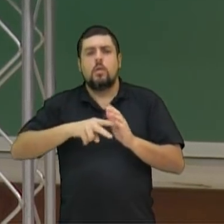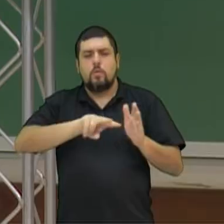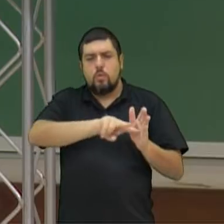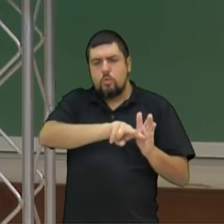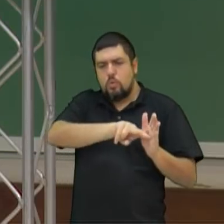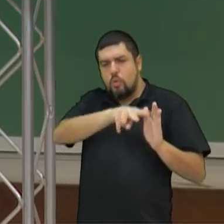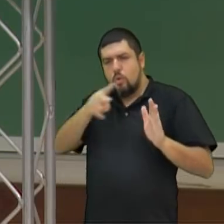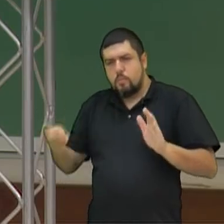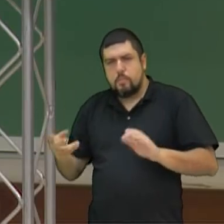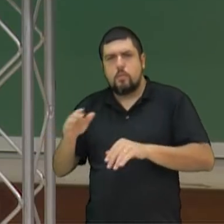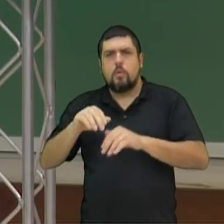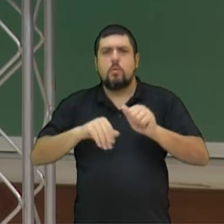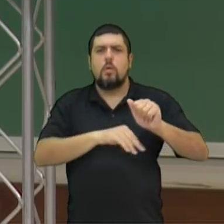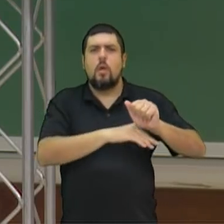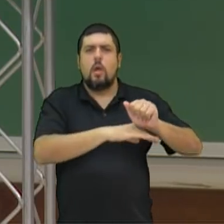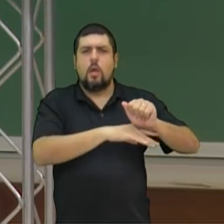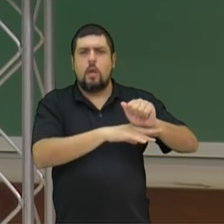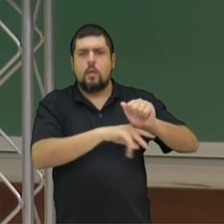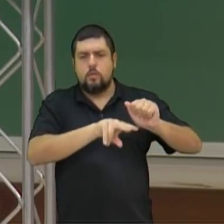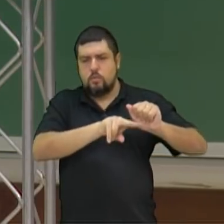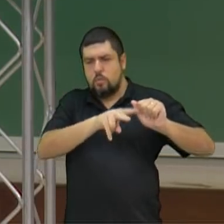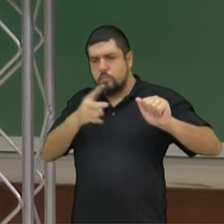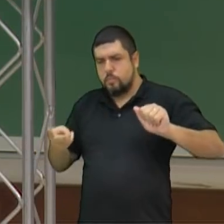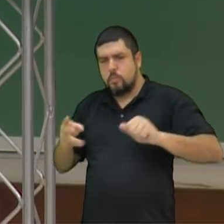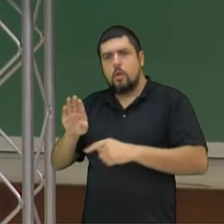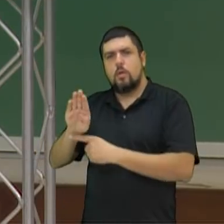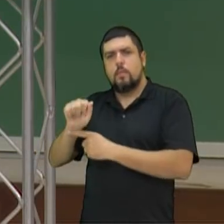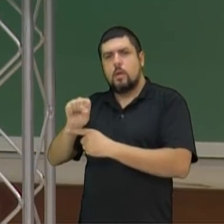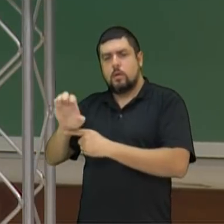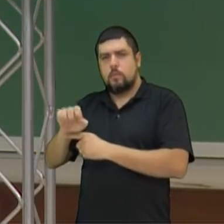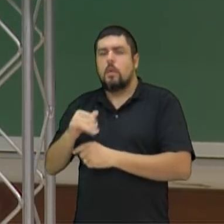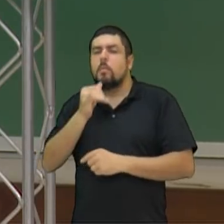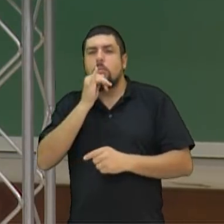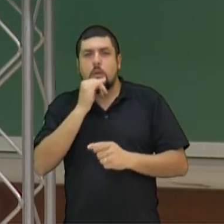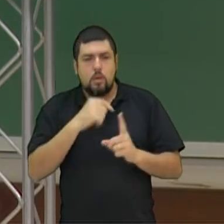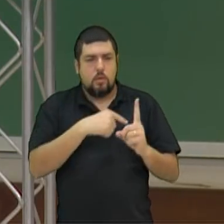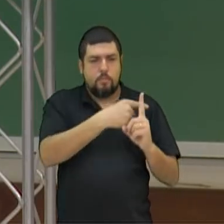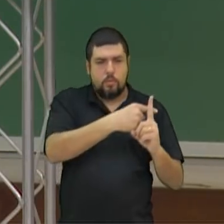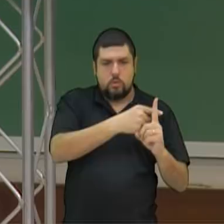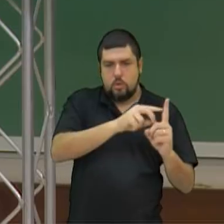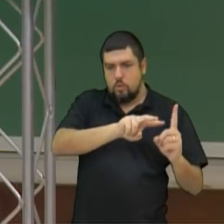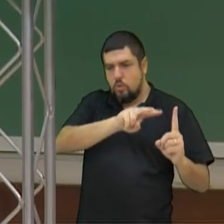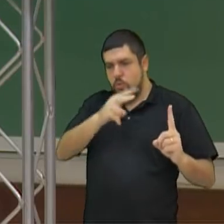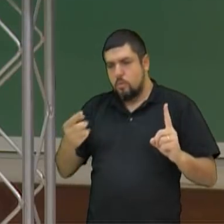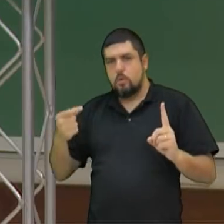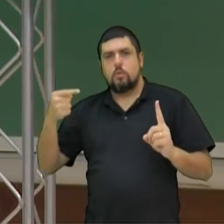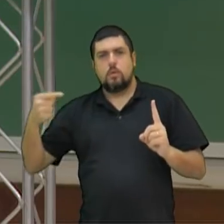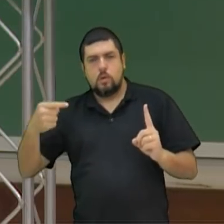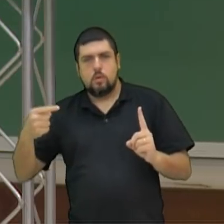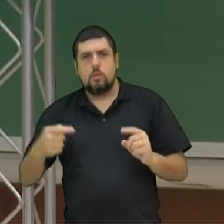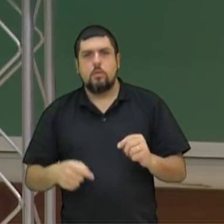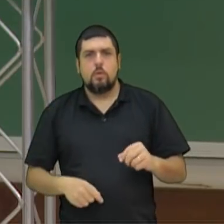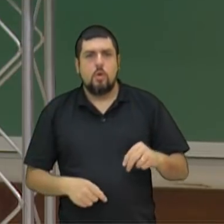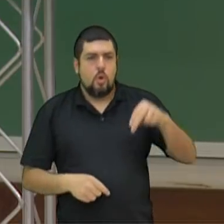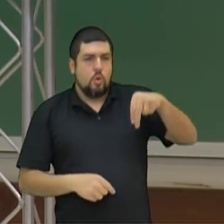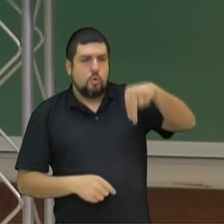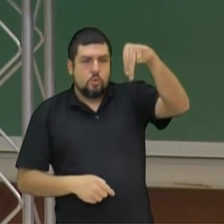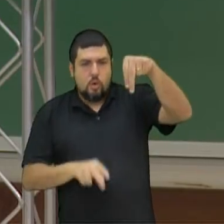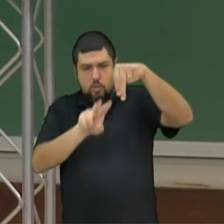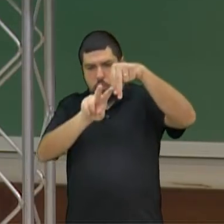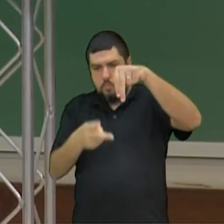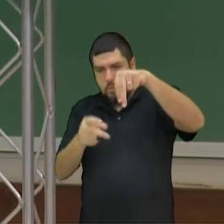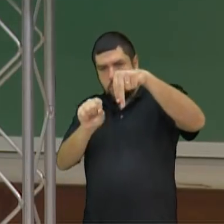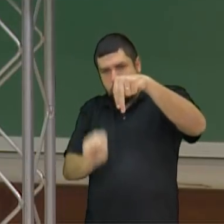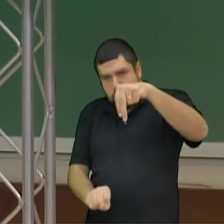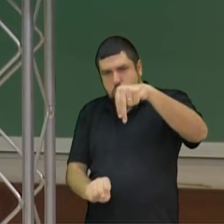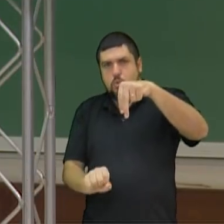ácidas. Assim como positivo, o oposto é negativo. Norte, o oposto é sul. Ácido, o oposto